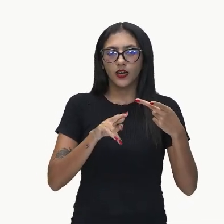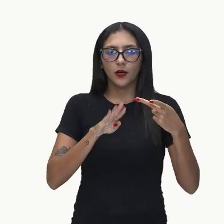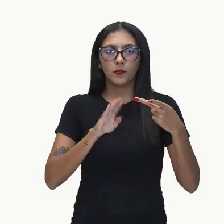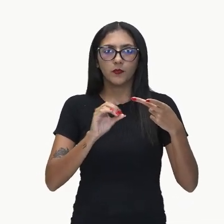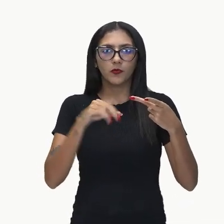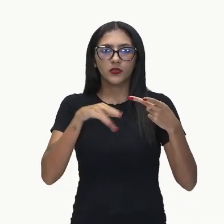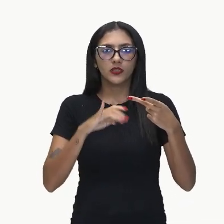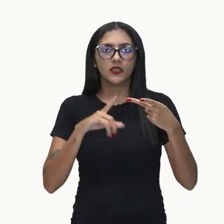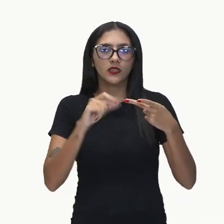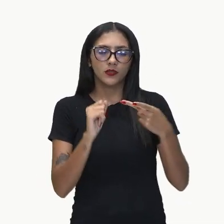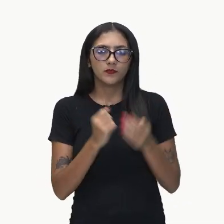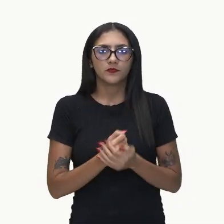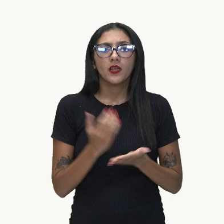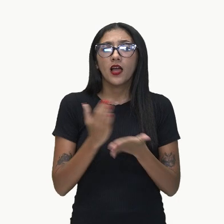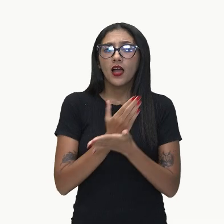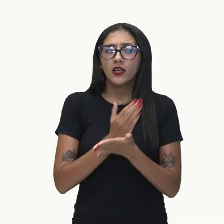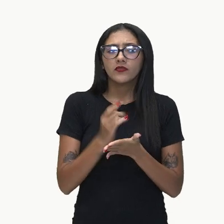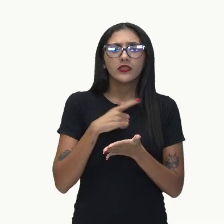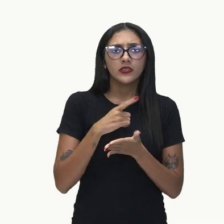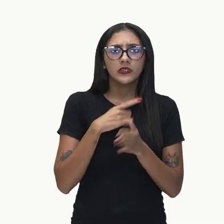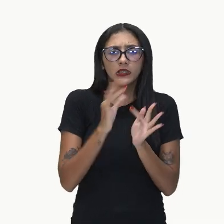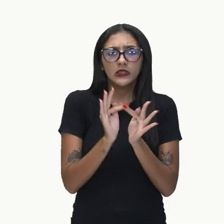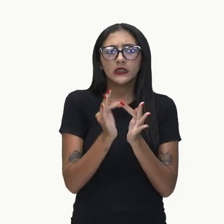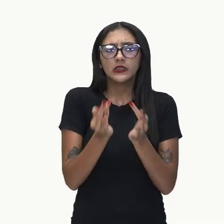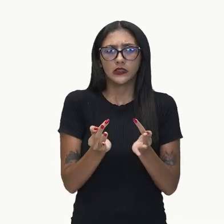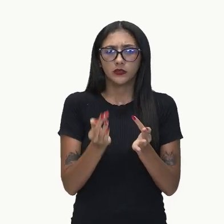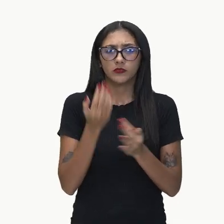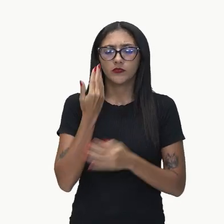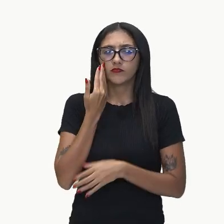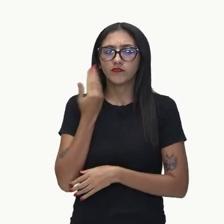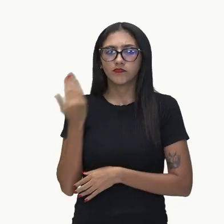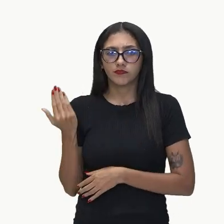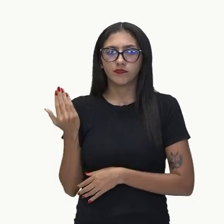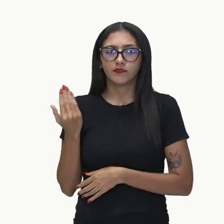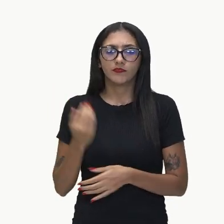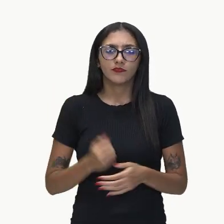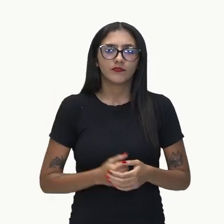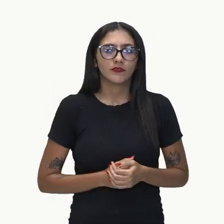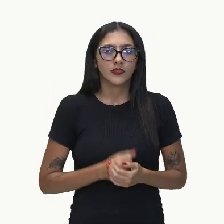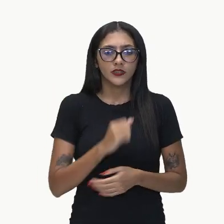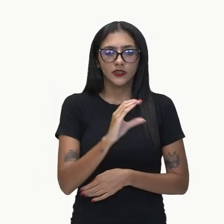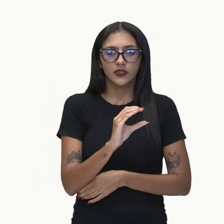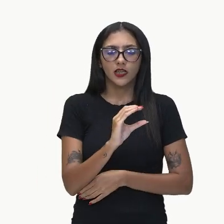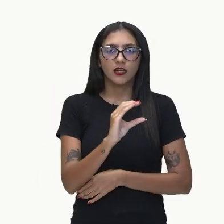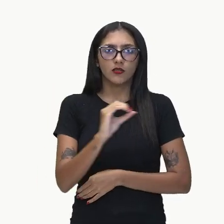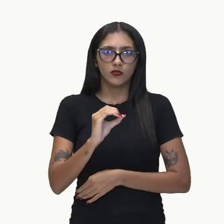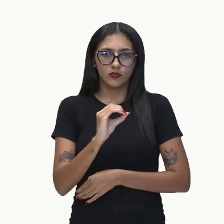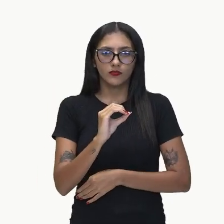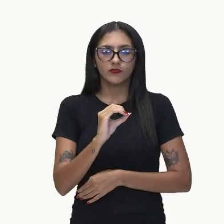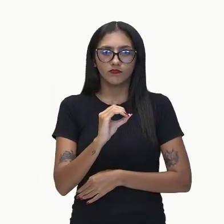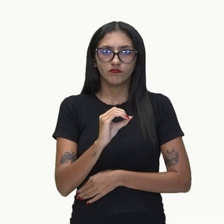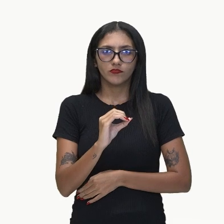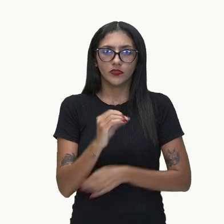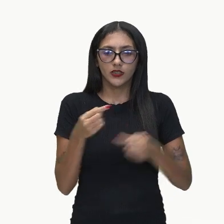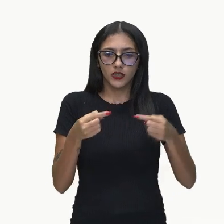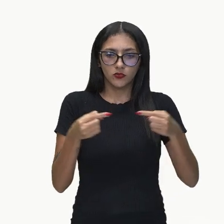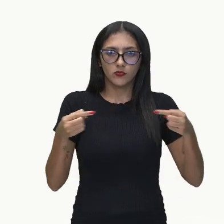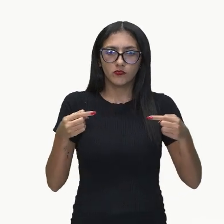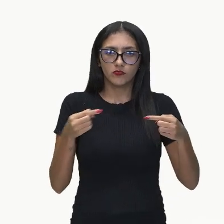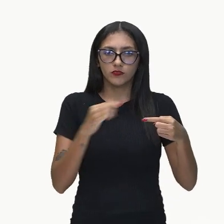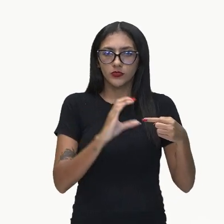vem simplificada assim, tá? Então, é C dupla O. Observe que aqui é um carbono. Essa daqui é